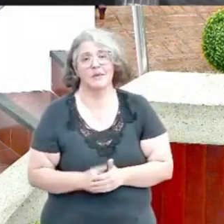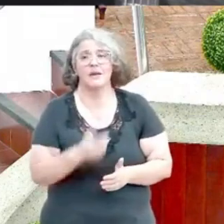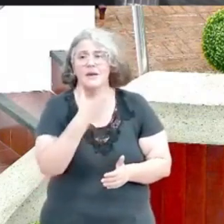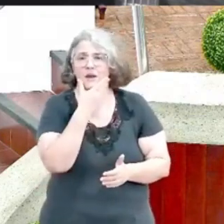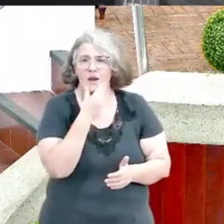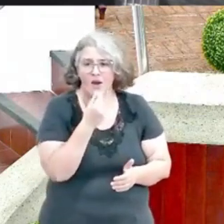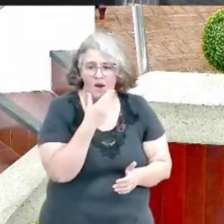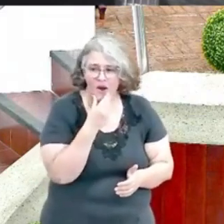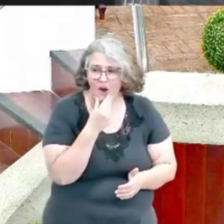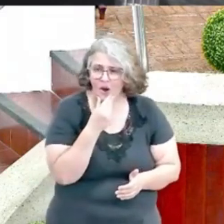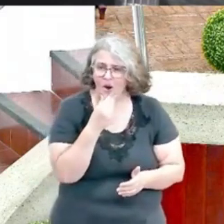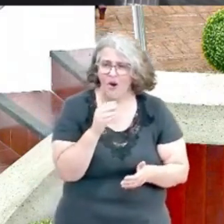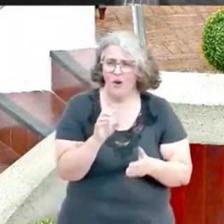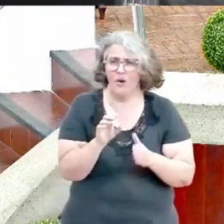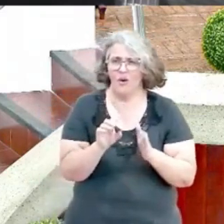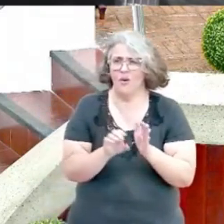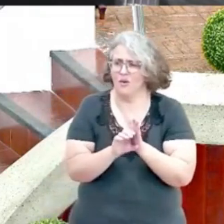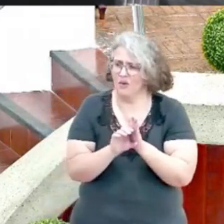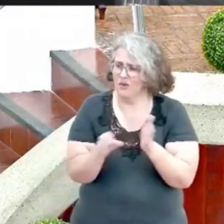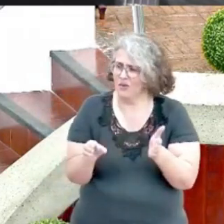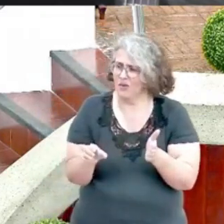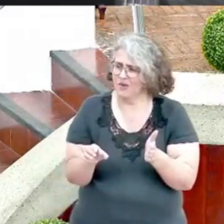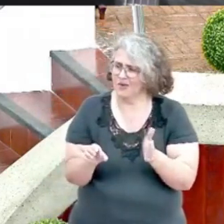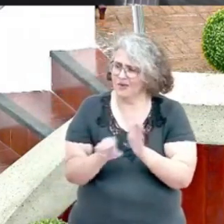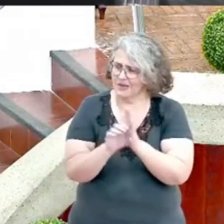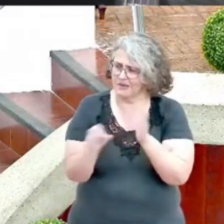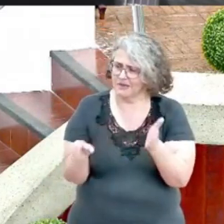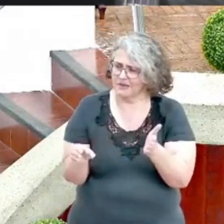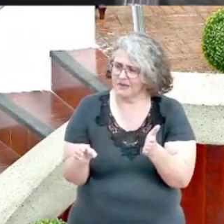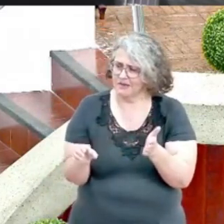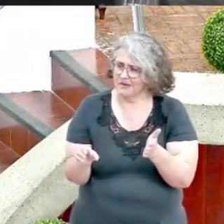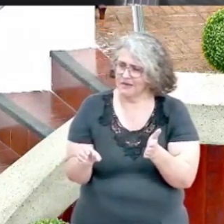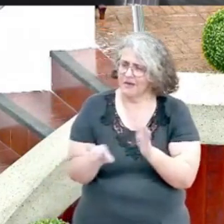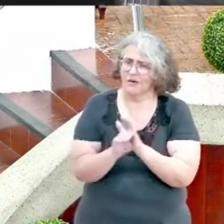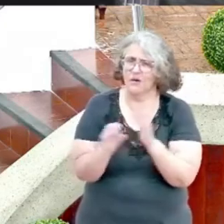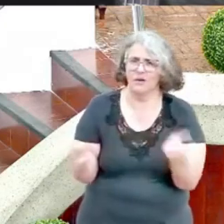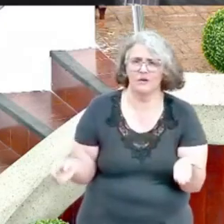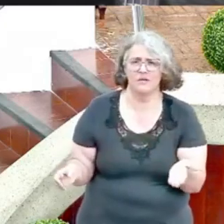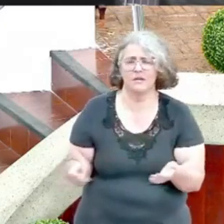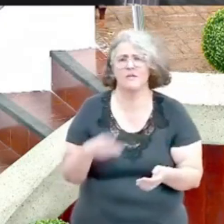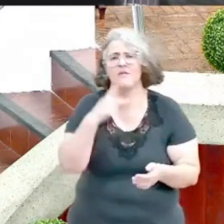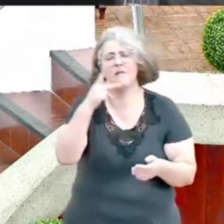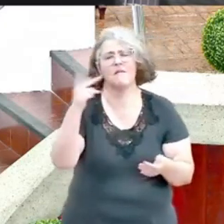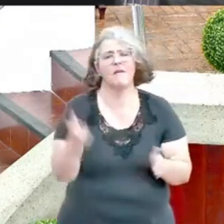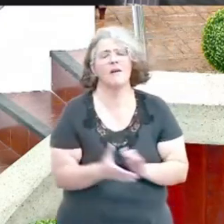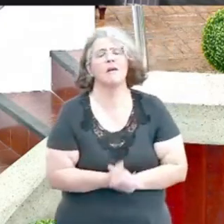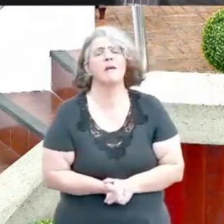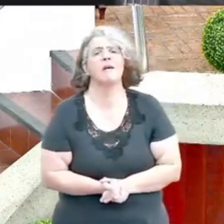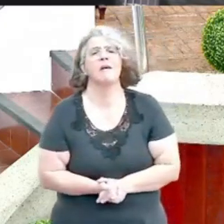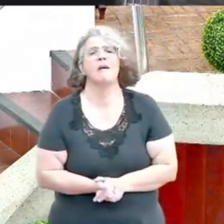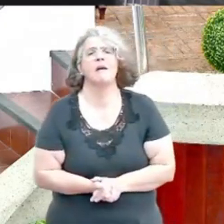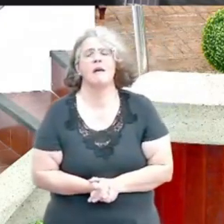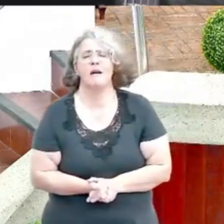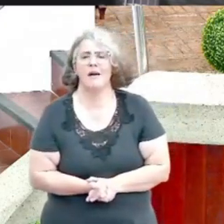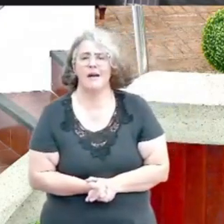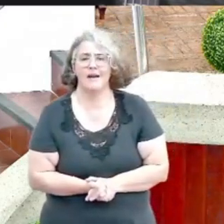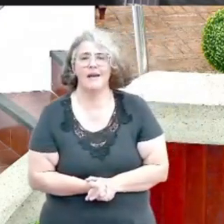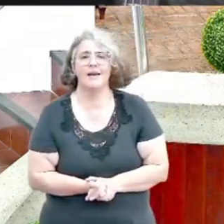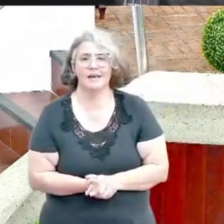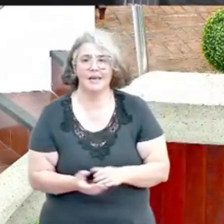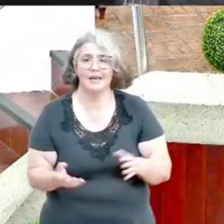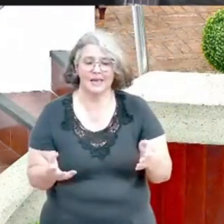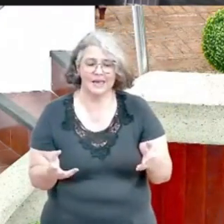se afadiga e ele se esforça ao máximo, advertindo, ensinando a igreja, para quê? Para